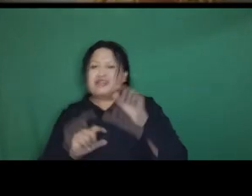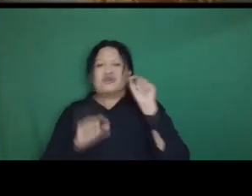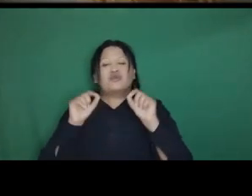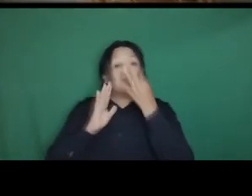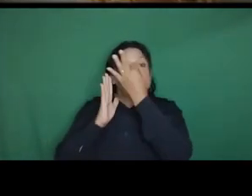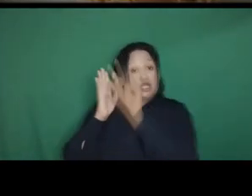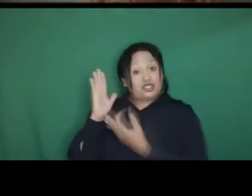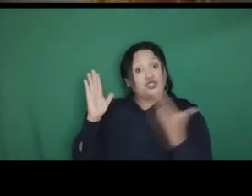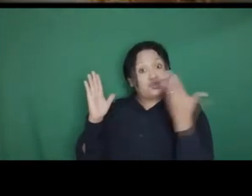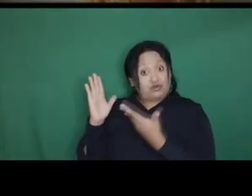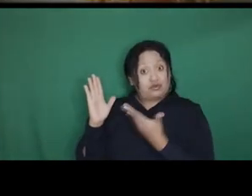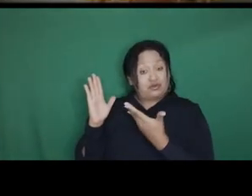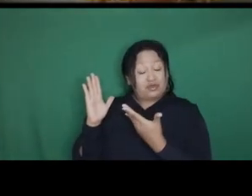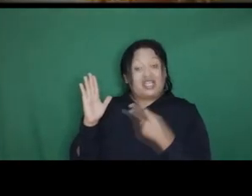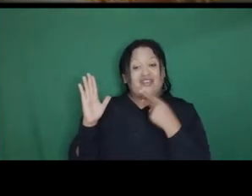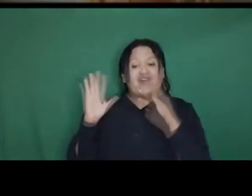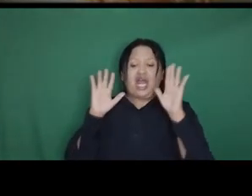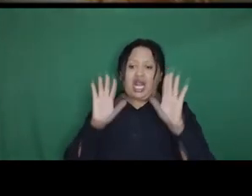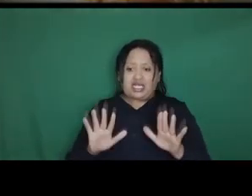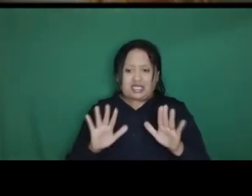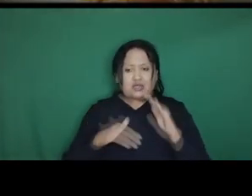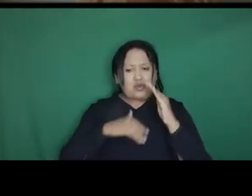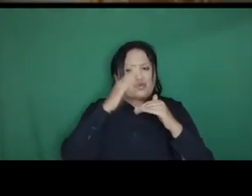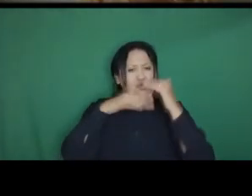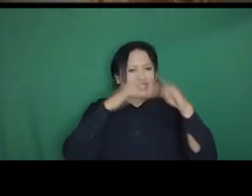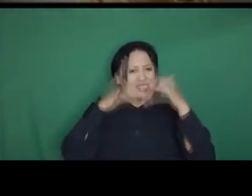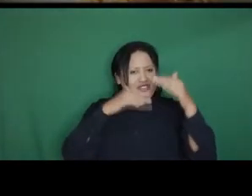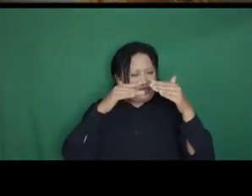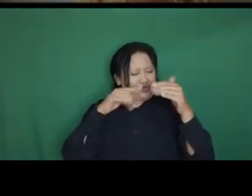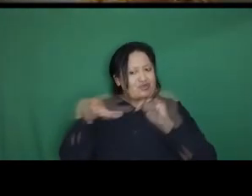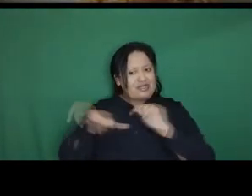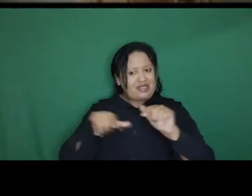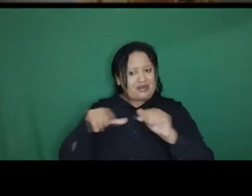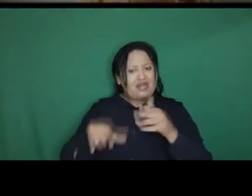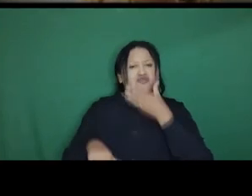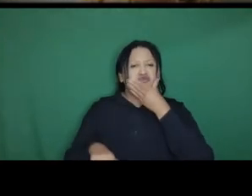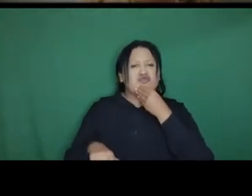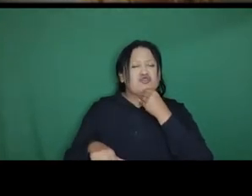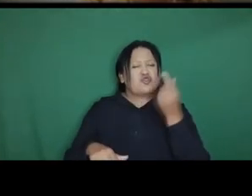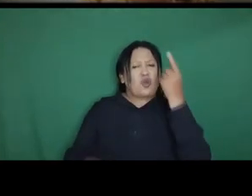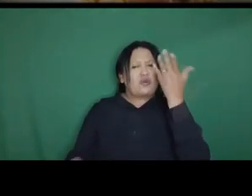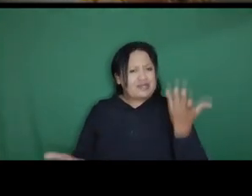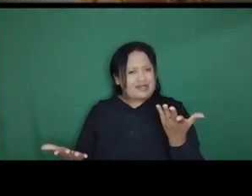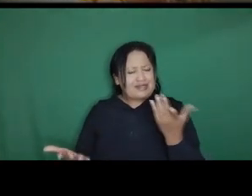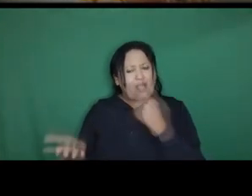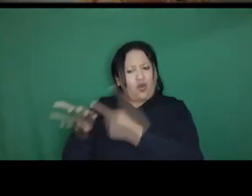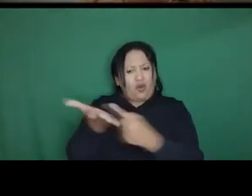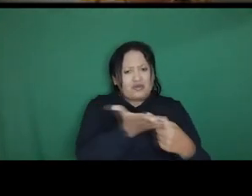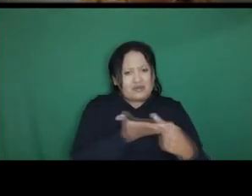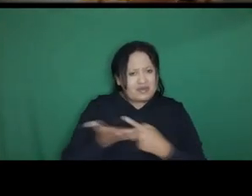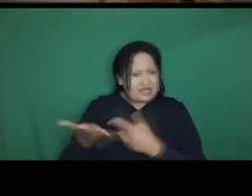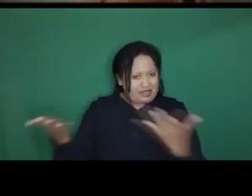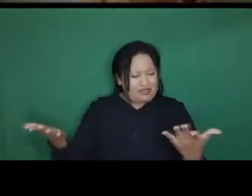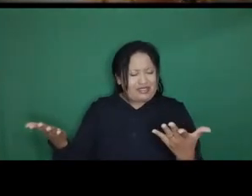traz um elemento aqui né é um texto que diz assim no processo de produção os homens estabelecem entre si